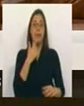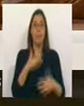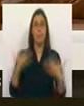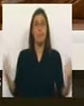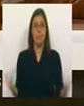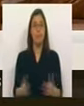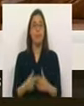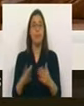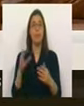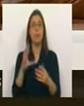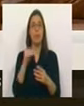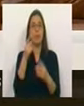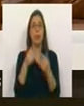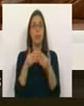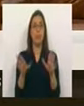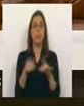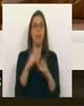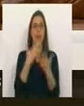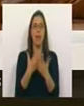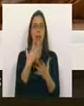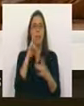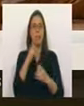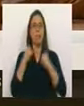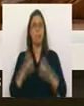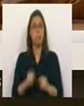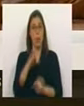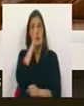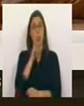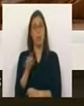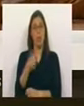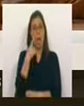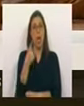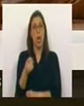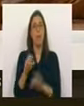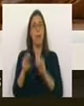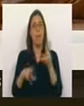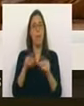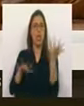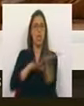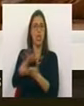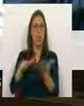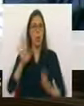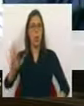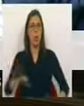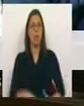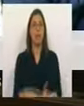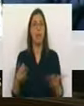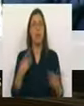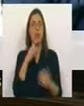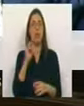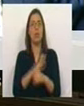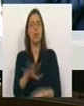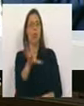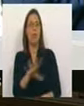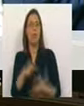seja, abre mais um rombo na solidez da governação à moda da geringonça. Dito de outro